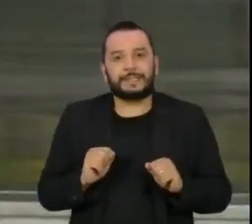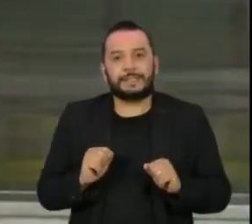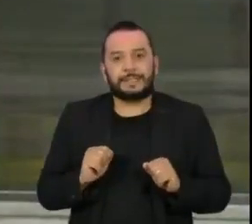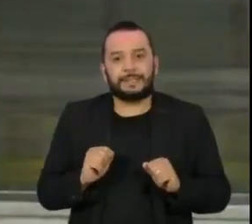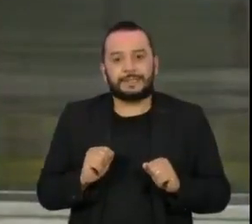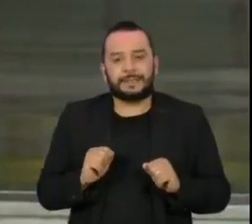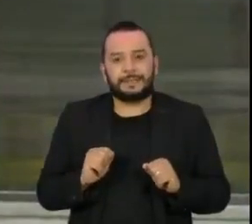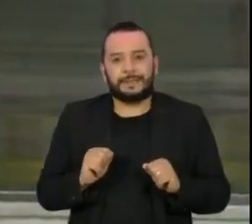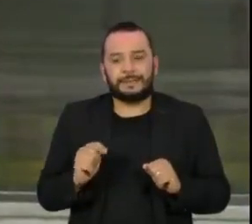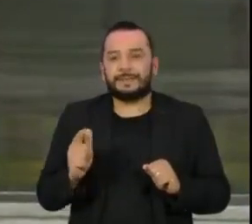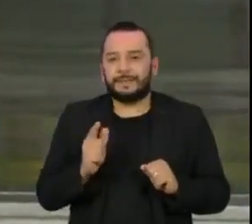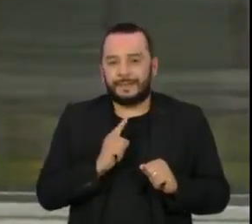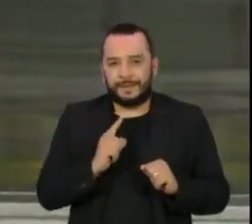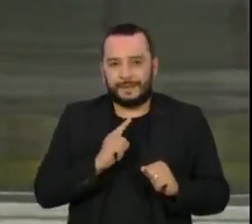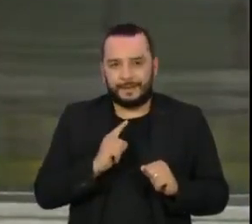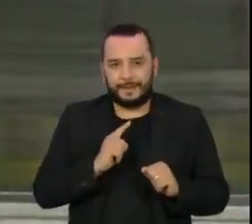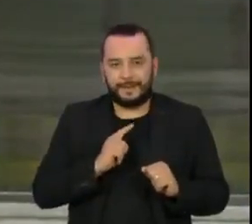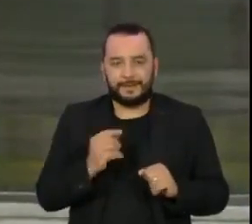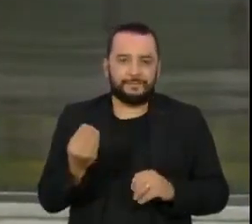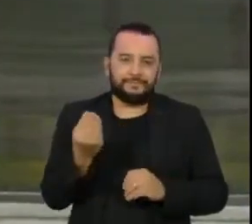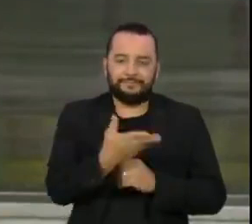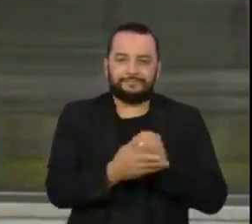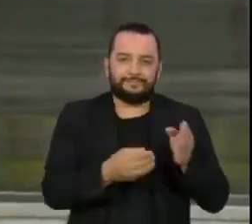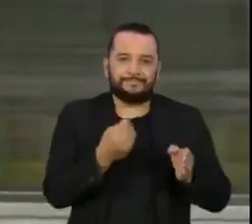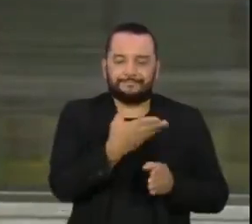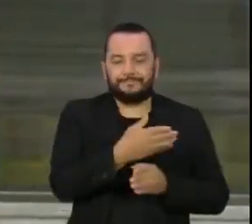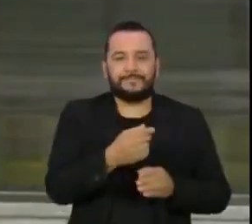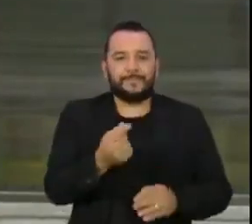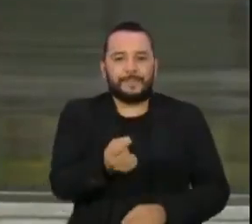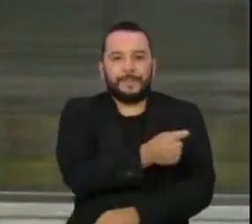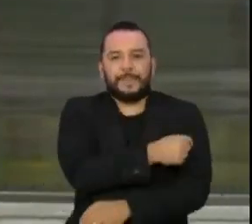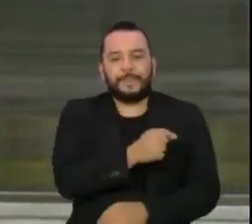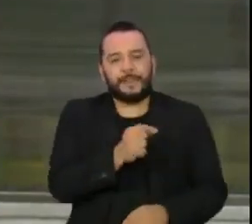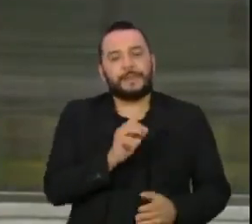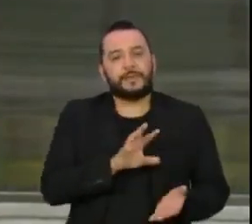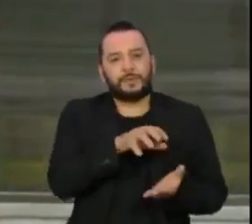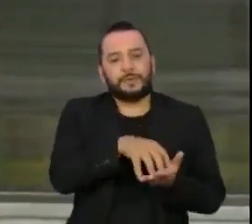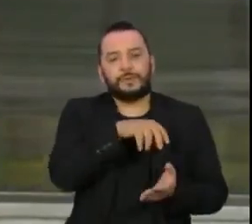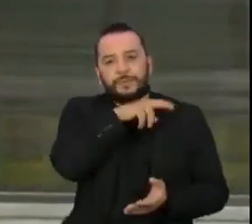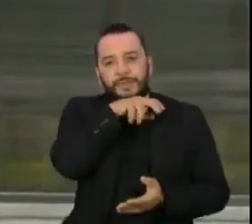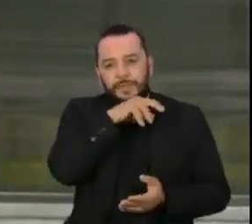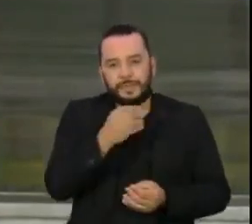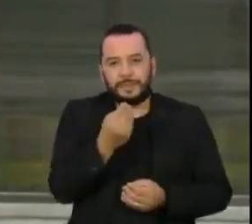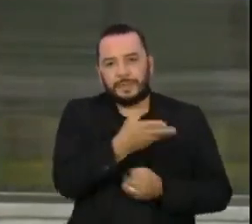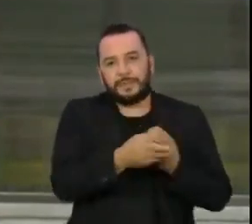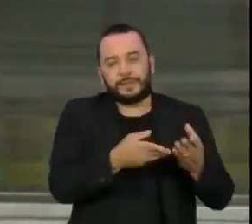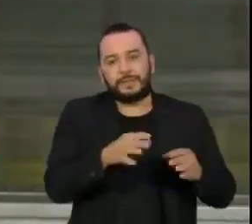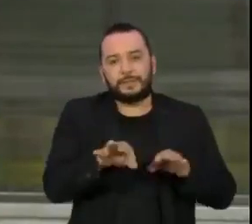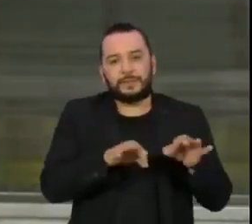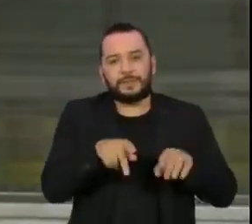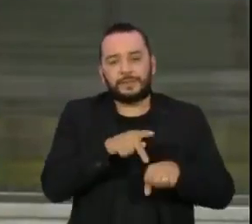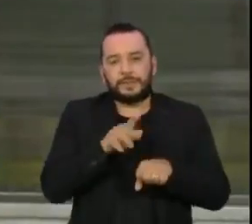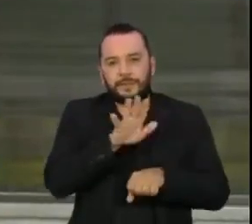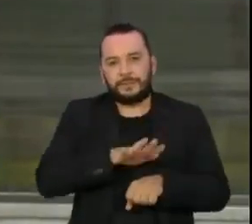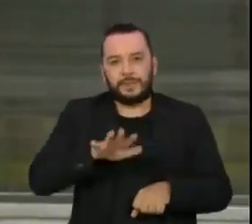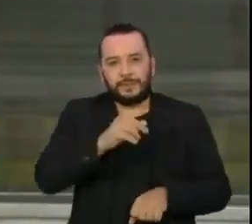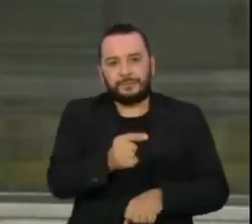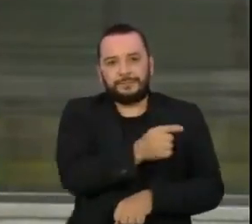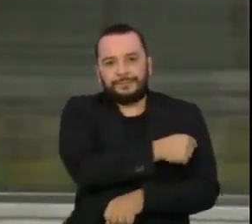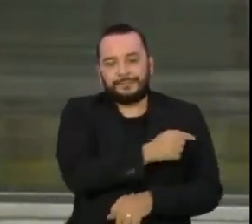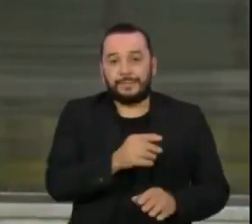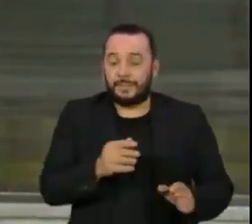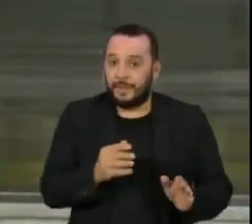diria, histórica de entregas de vacinas do Butantan para o Programa Nacional de Imunização, até